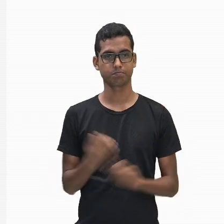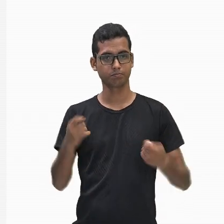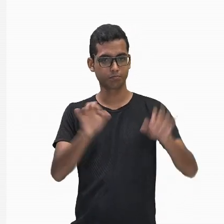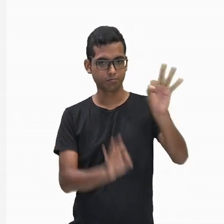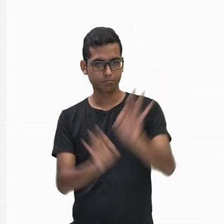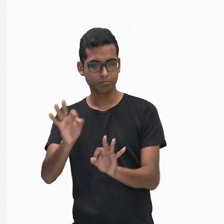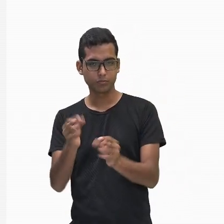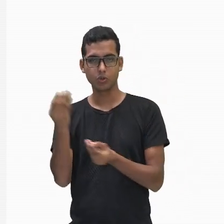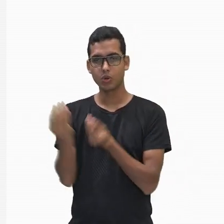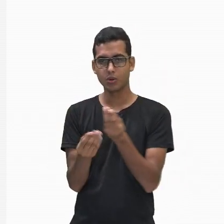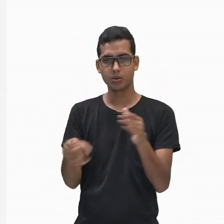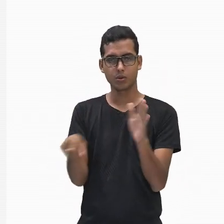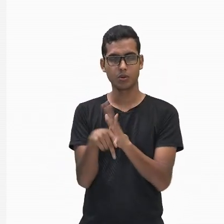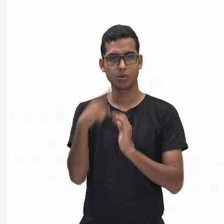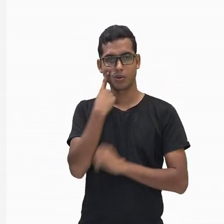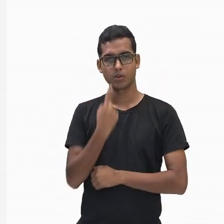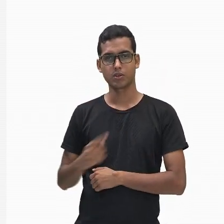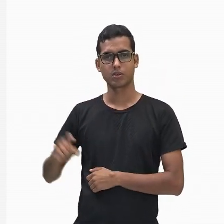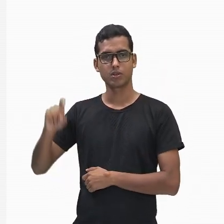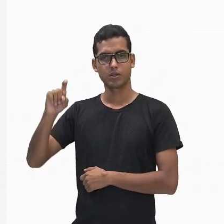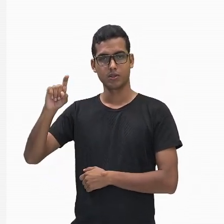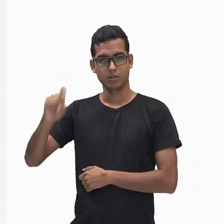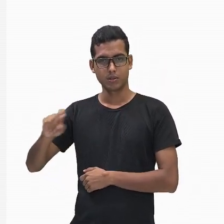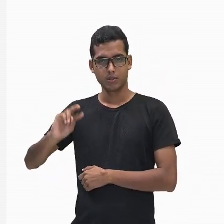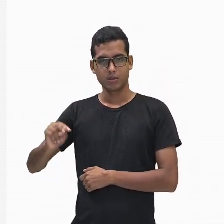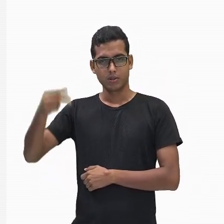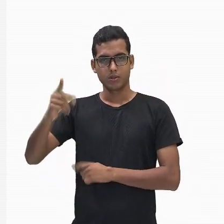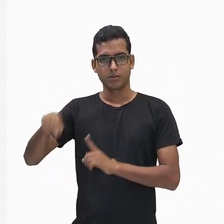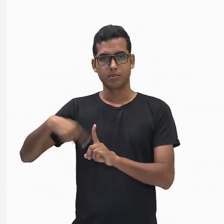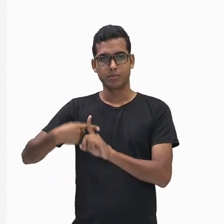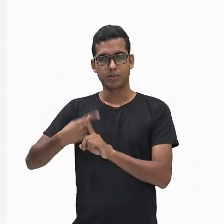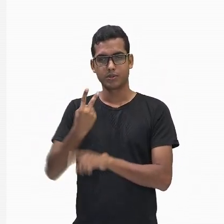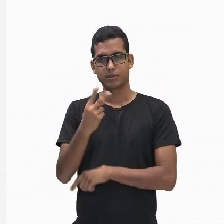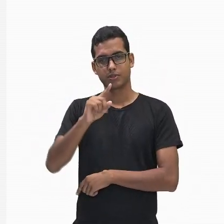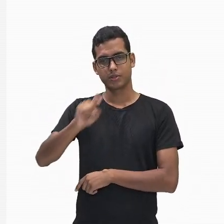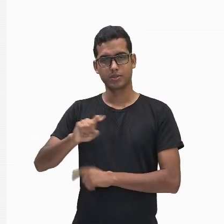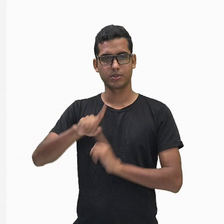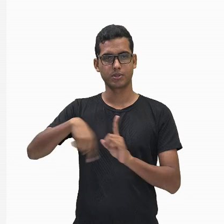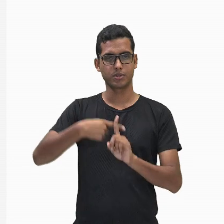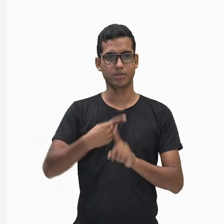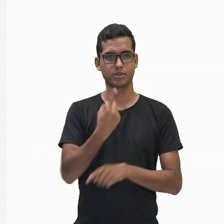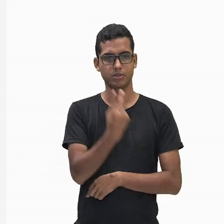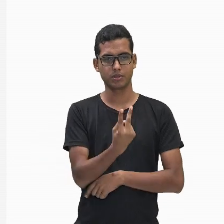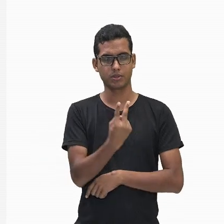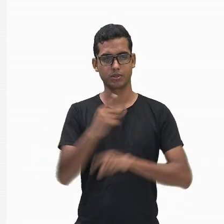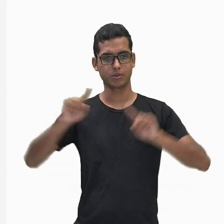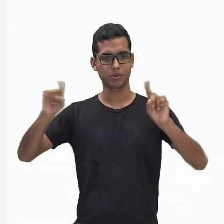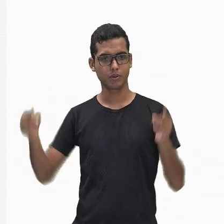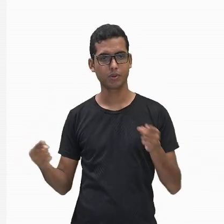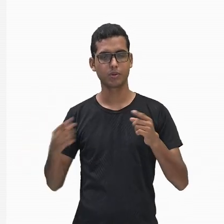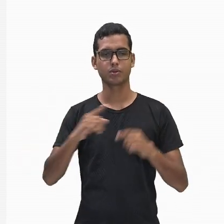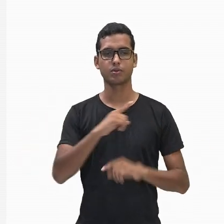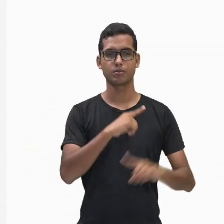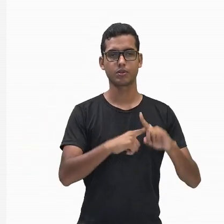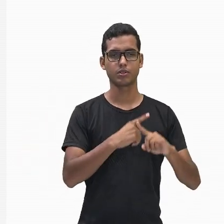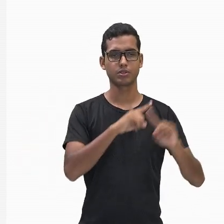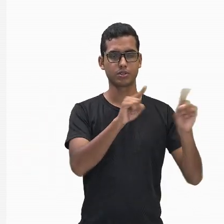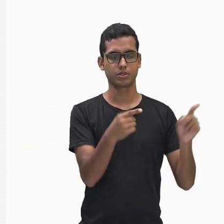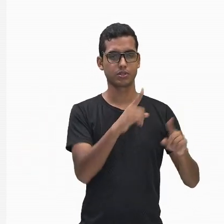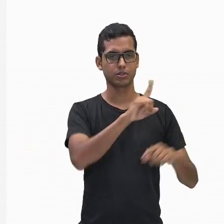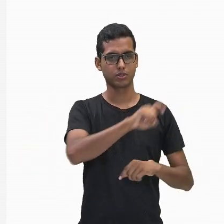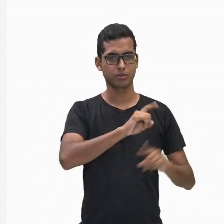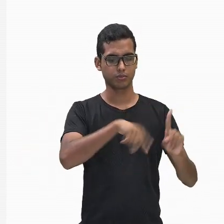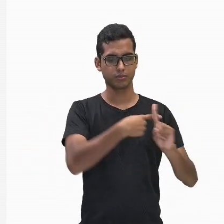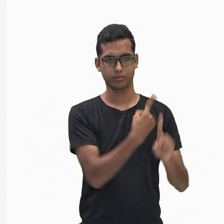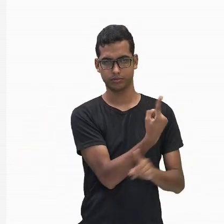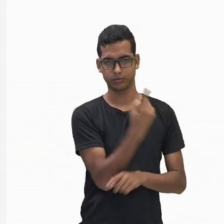sendo o produto entre x ao quadrado mais 2x mais 2 com x mais 1. Nós já